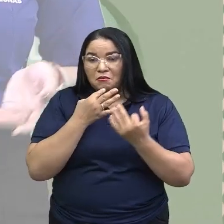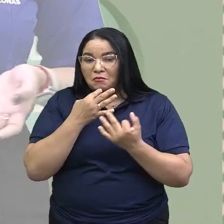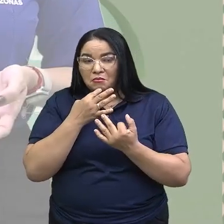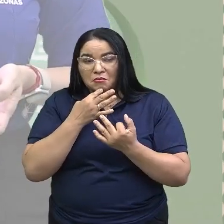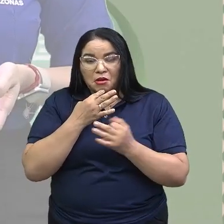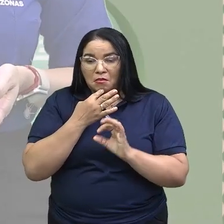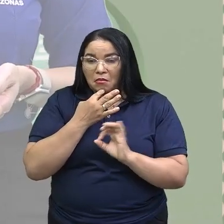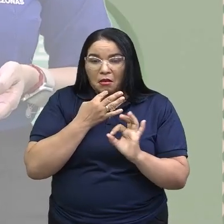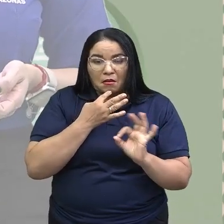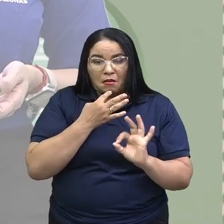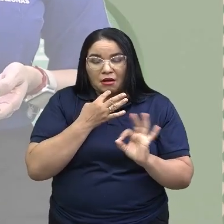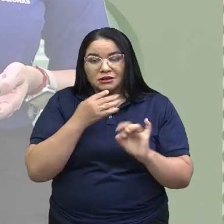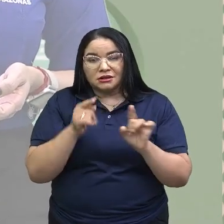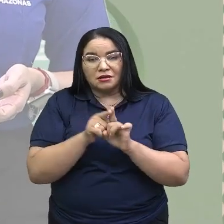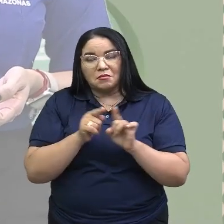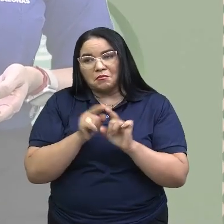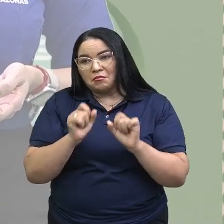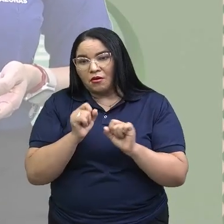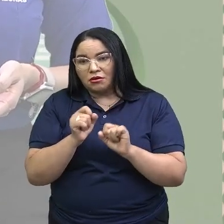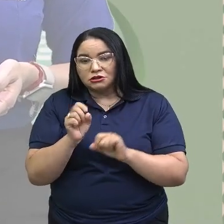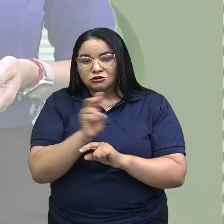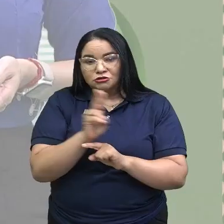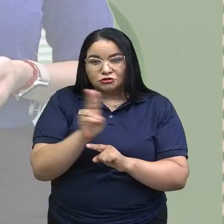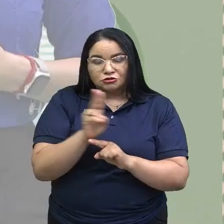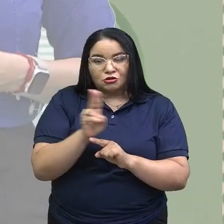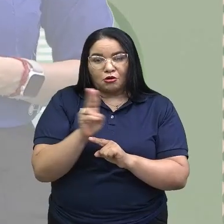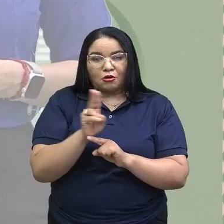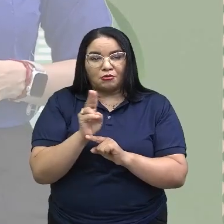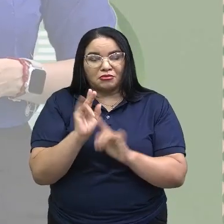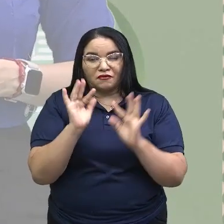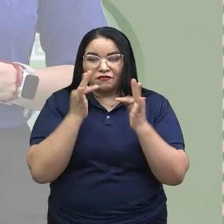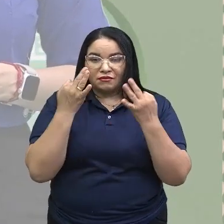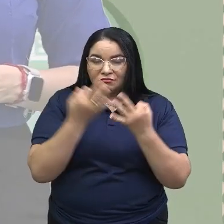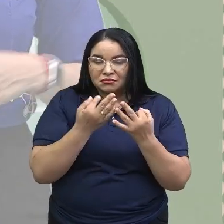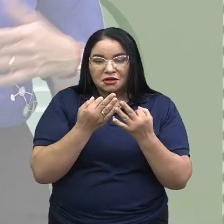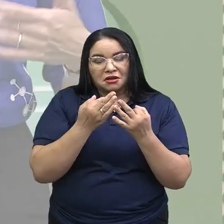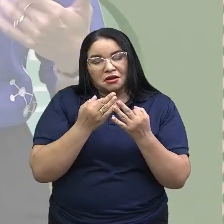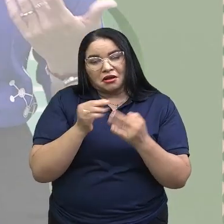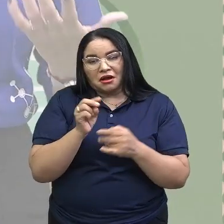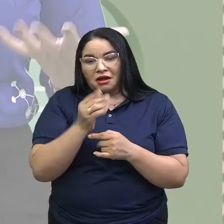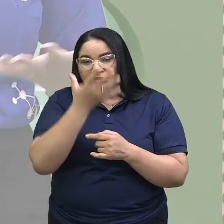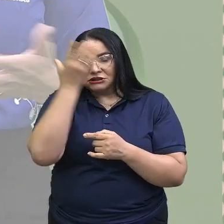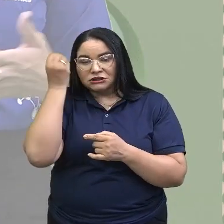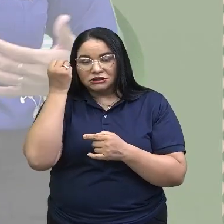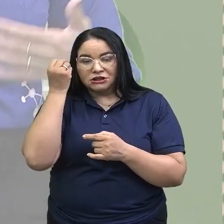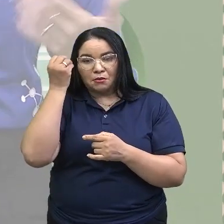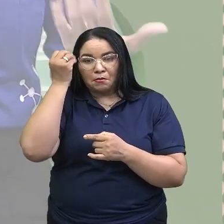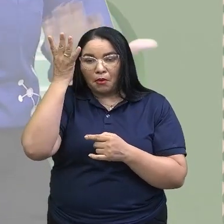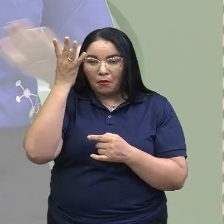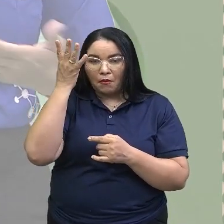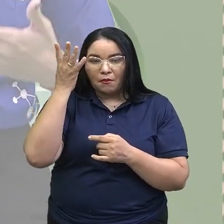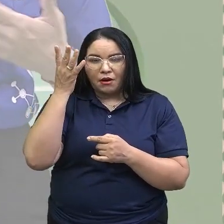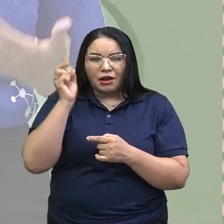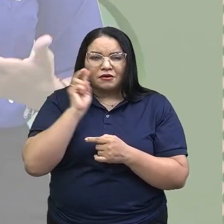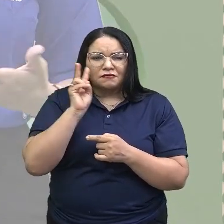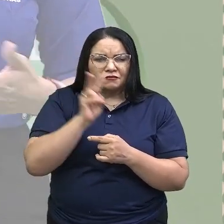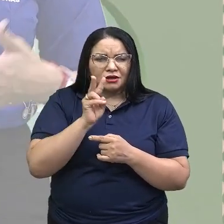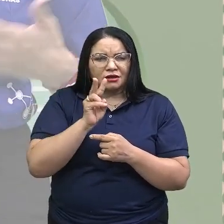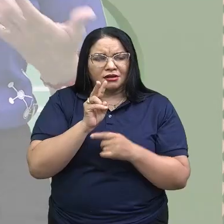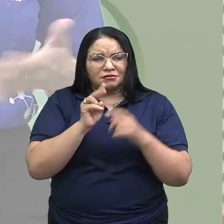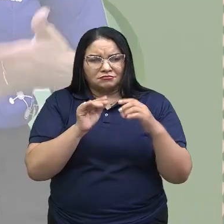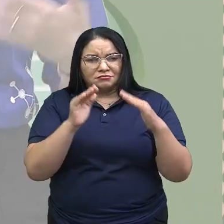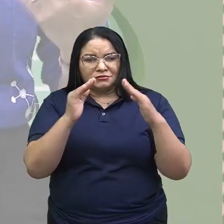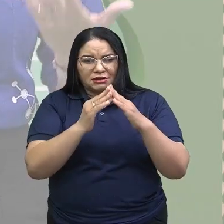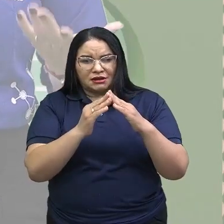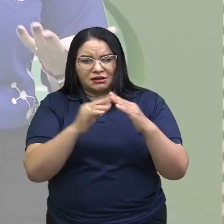esquecer nomes comuns, né? Pode esquecer ali o nome de um parente mais próximo, por exemplo, não reconhecer quem está ali na